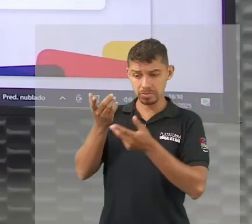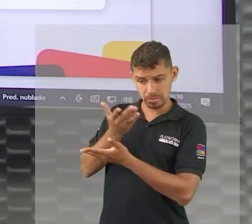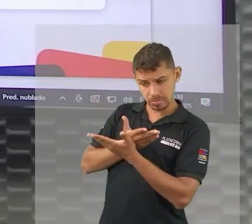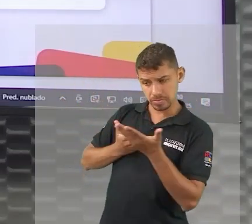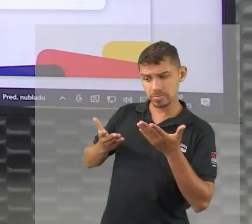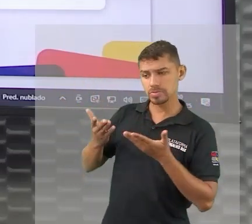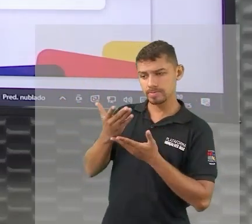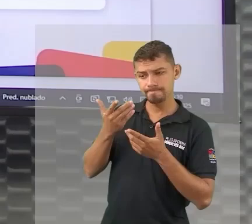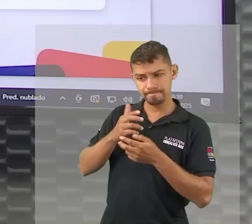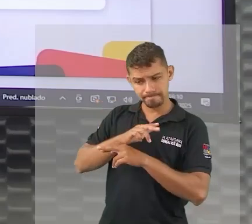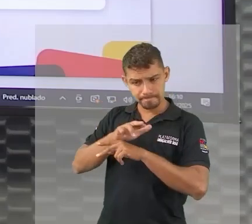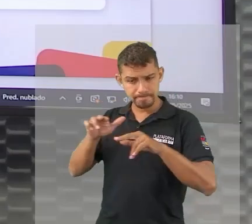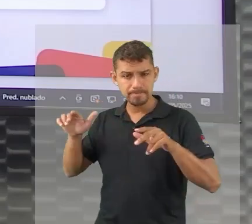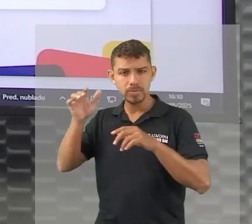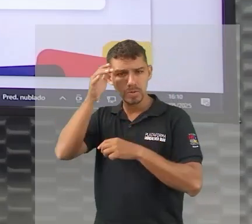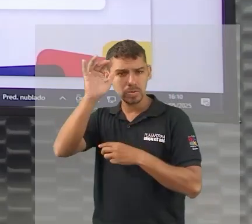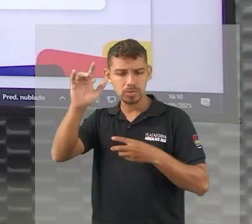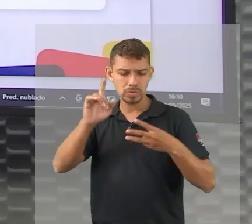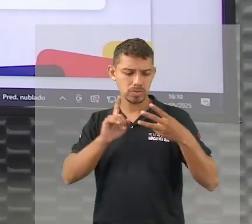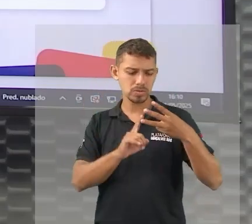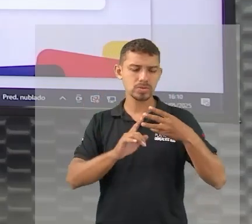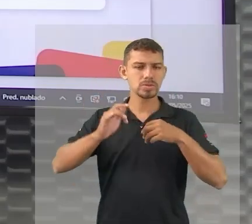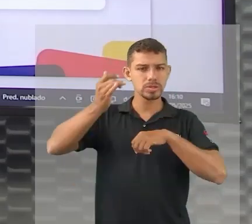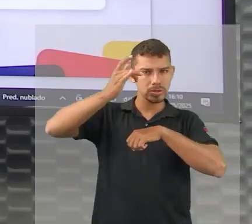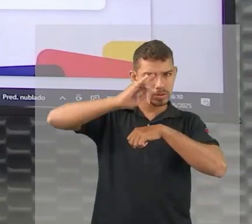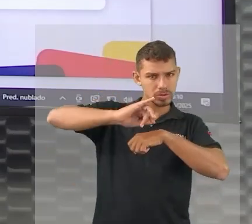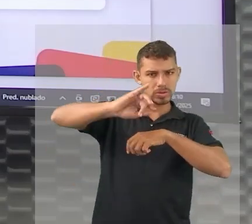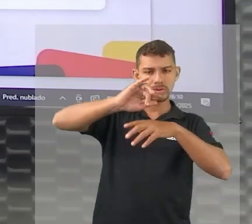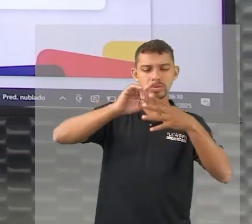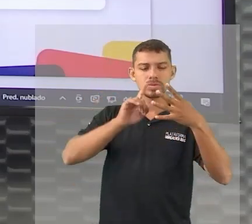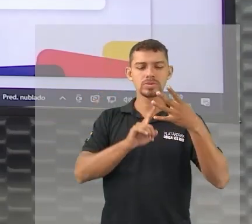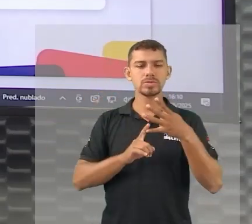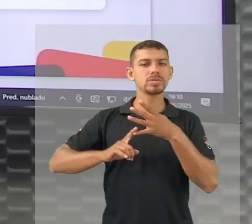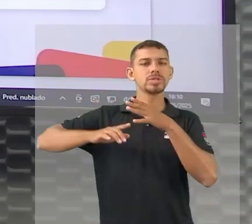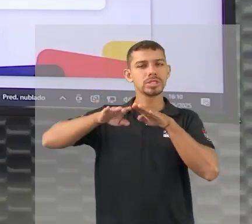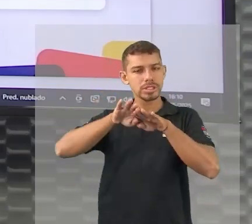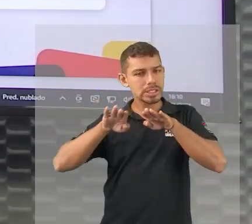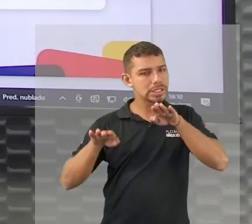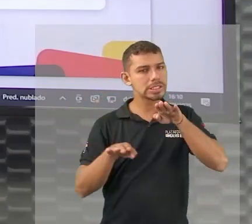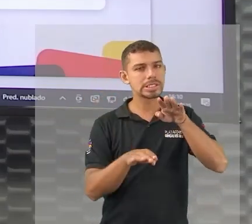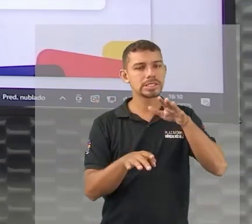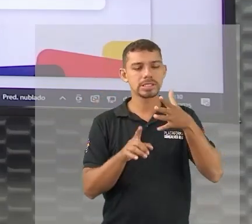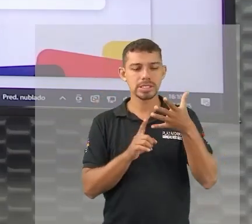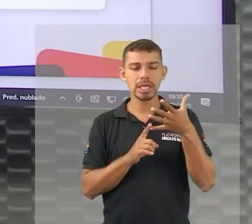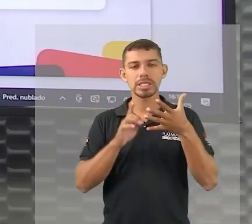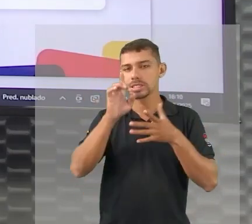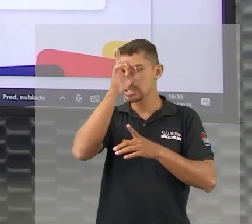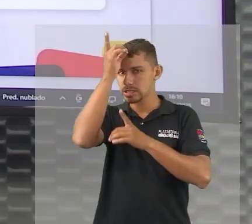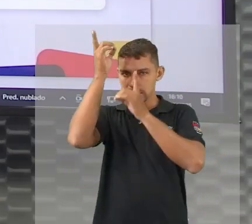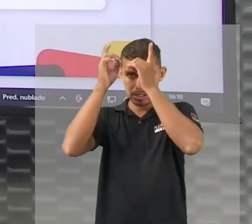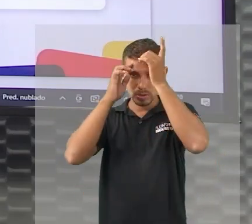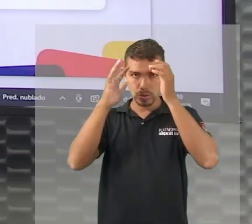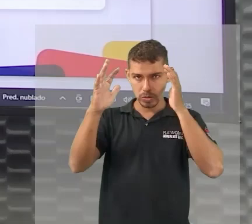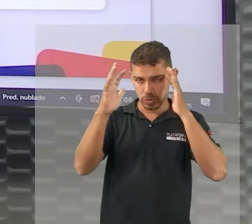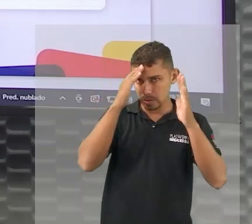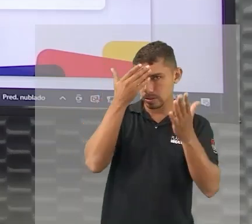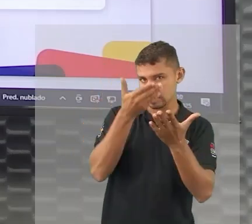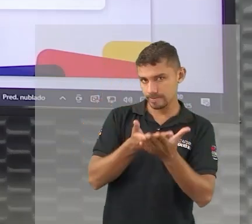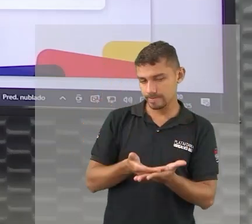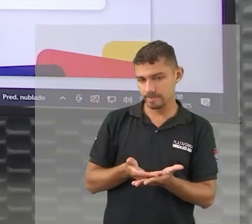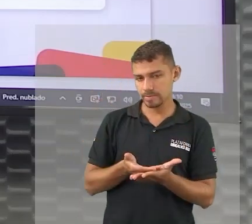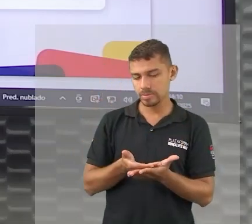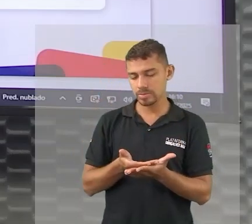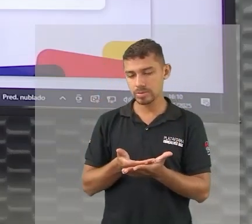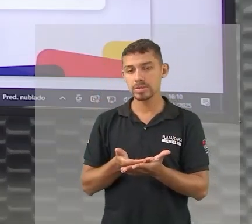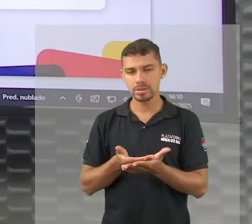a ideia de capitalismo, a ideia de desigualdade e a ideia de ideologia, né? Então, a ideia da